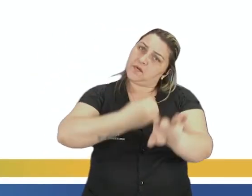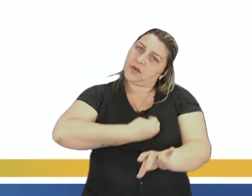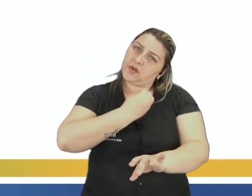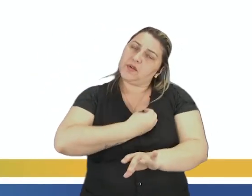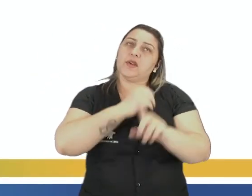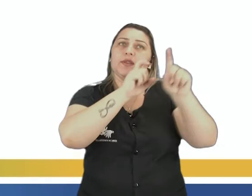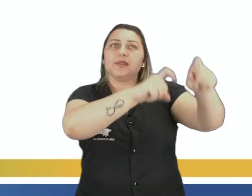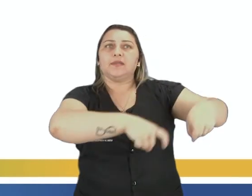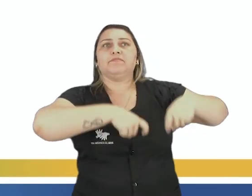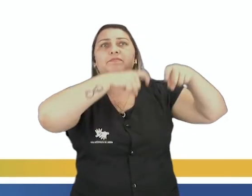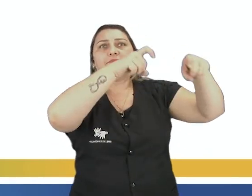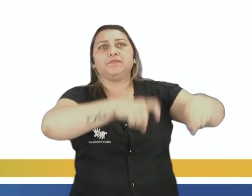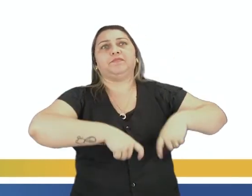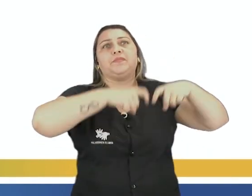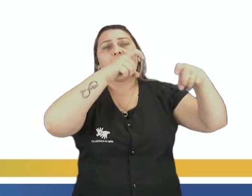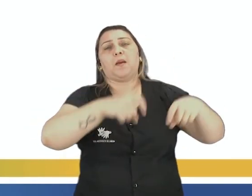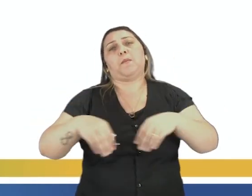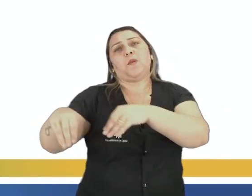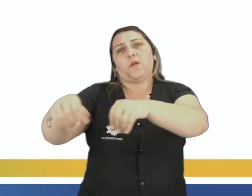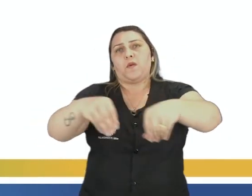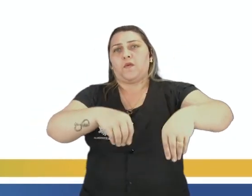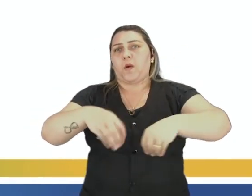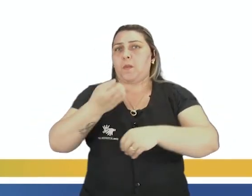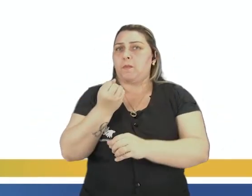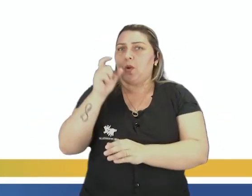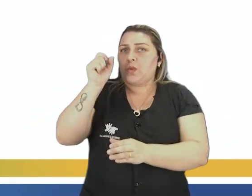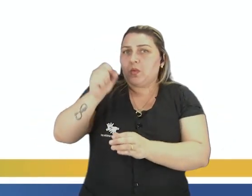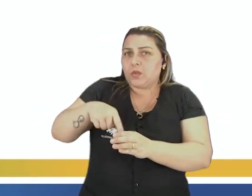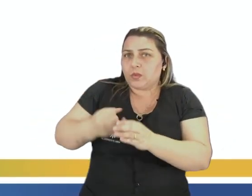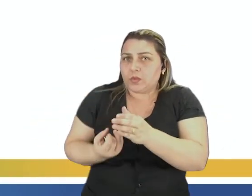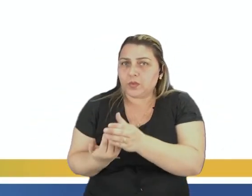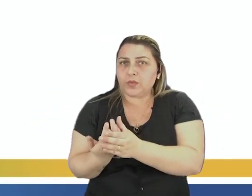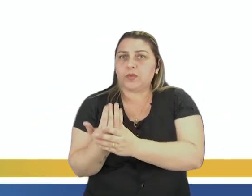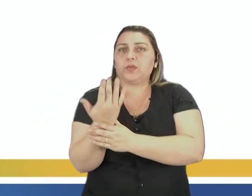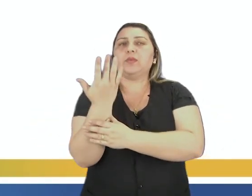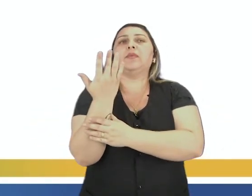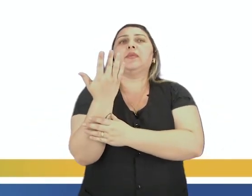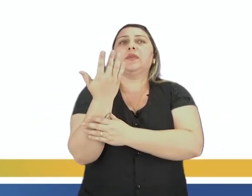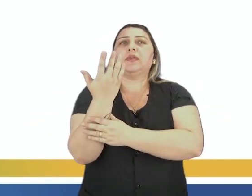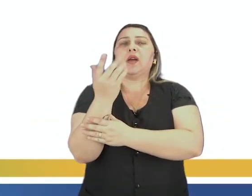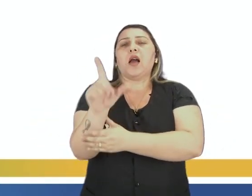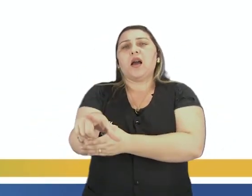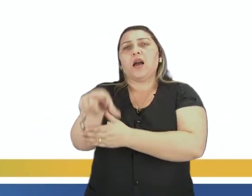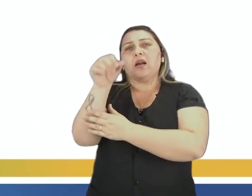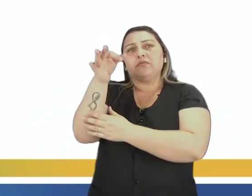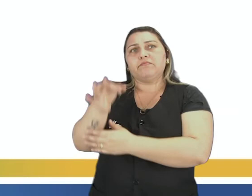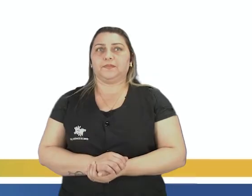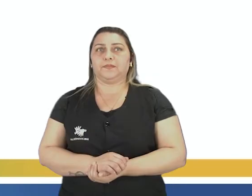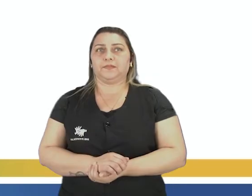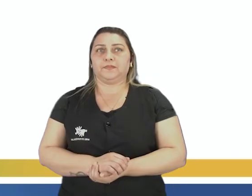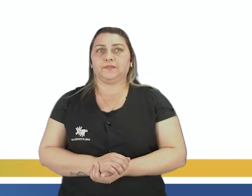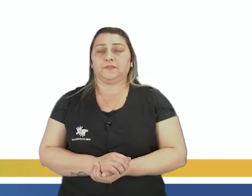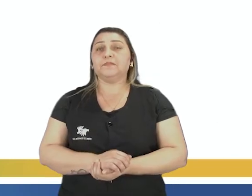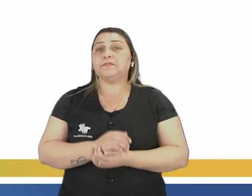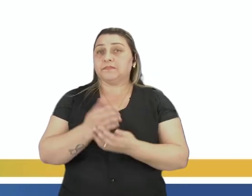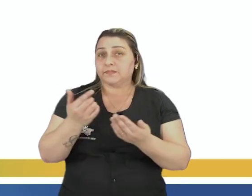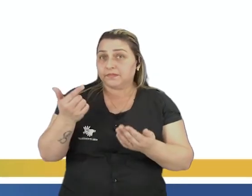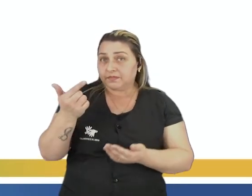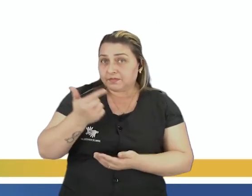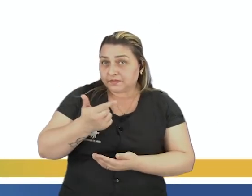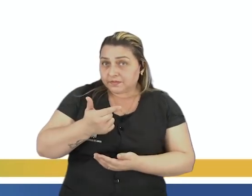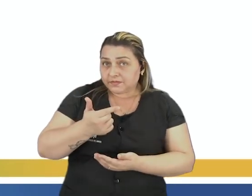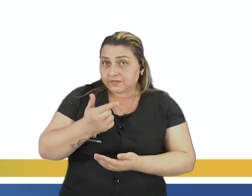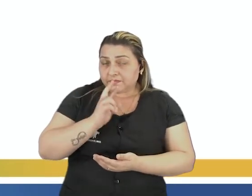viveram especialmente da agricultura graças à terra fértil. Marque a alternativa correta. Vamos lá, vamos